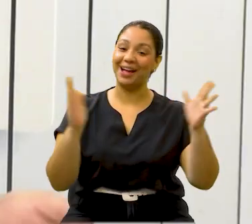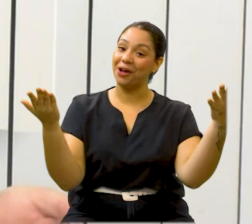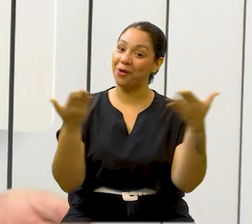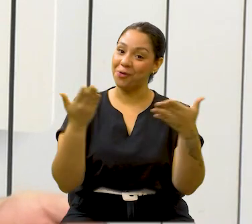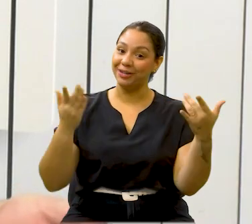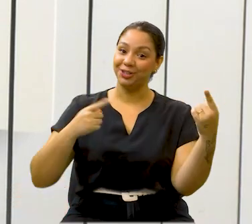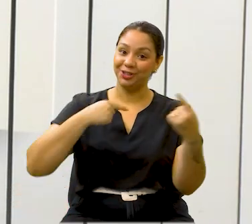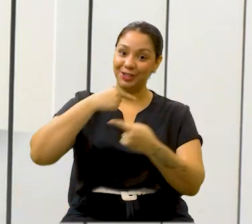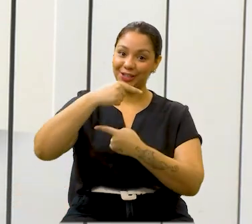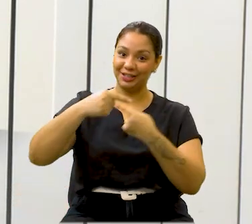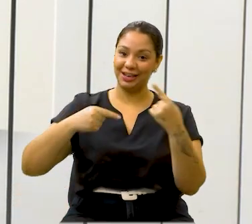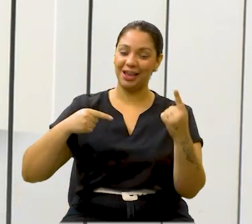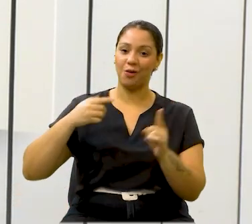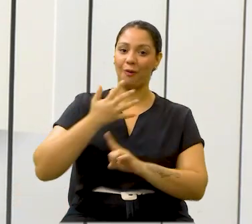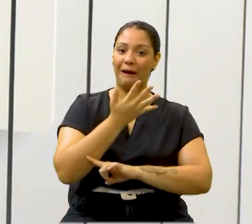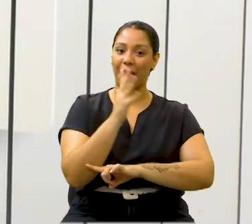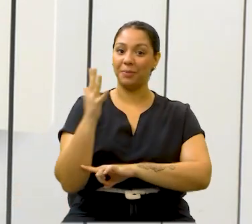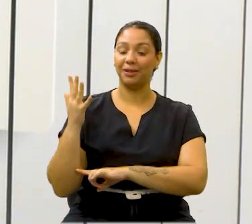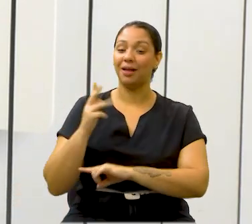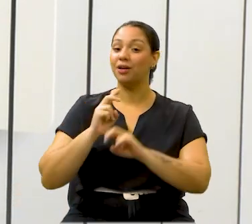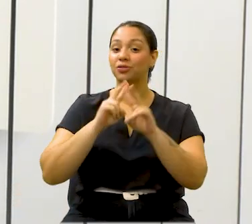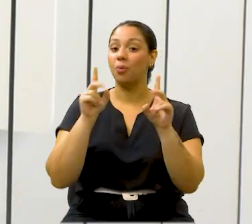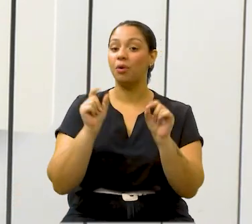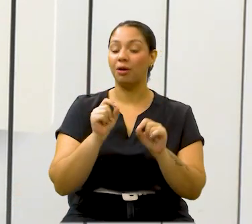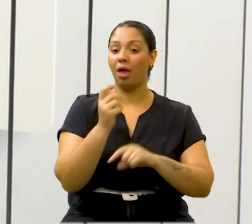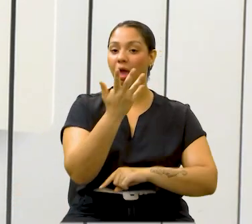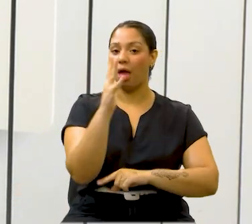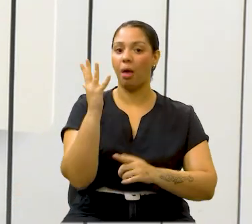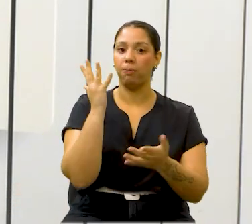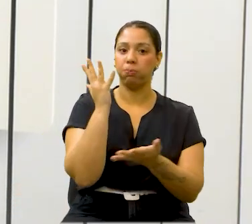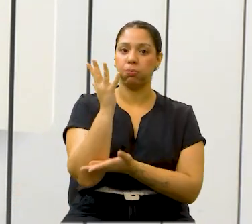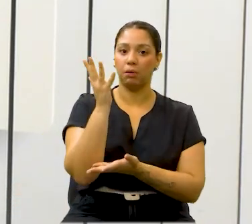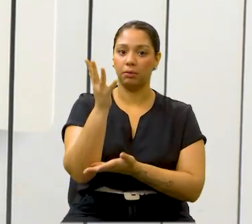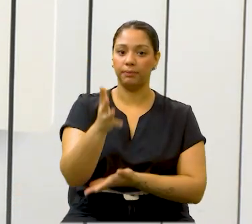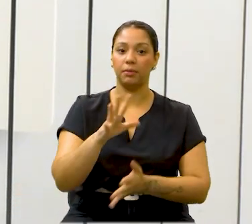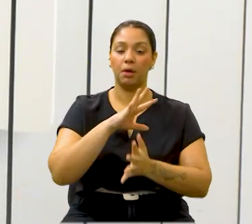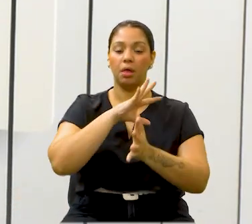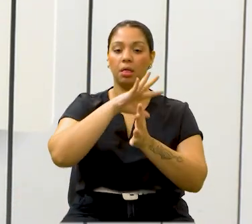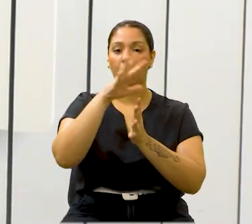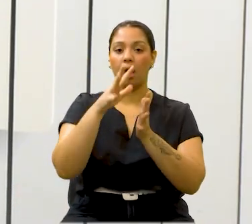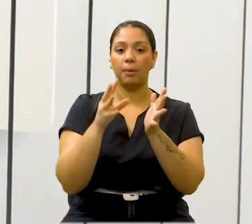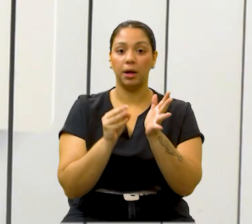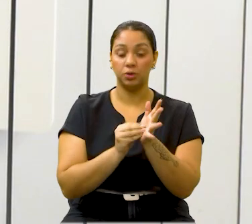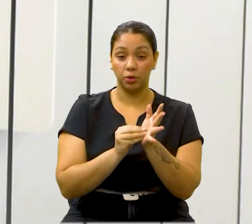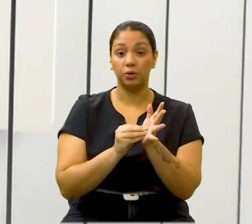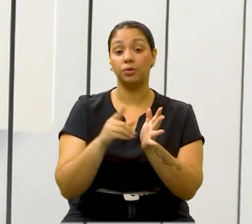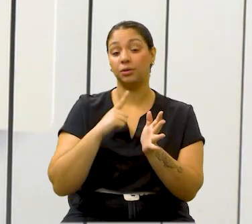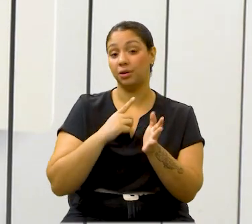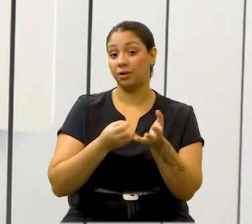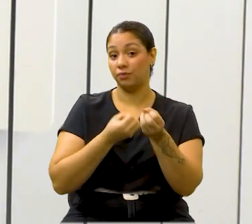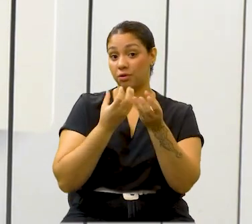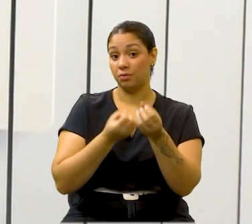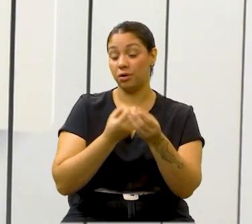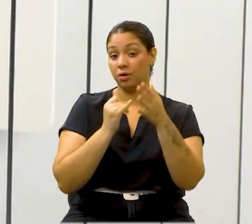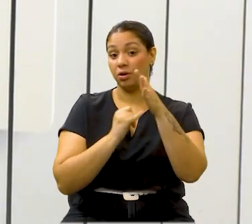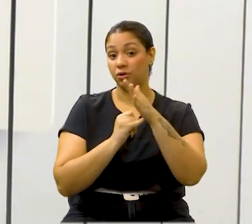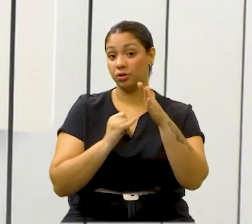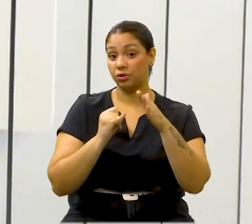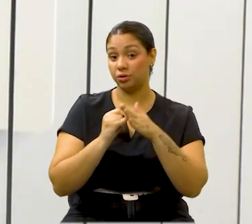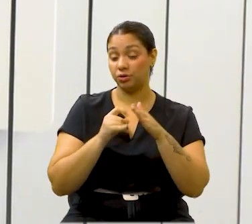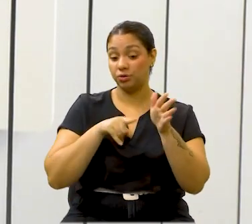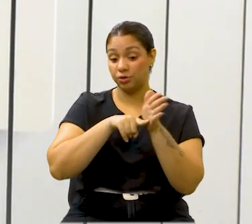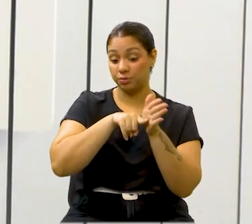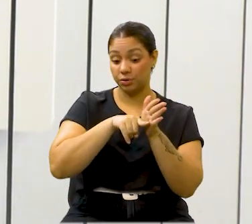Olá, hoje o Giro Ambiental vai falar sobre o desmatamento na Amazônia. Segundo dados do INPE, Instituto de